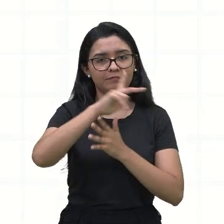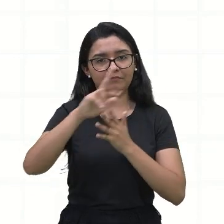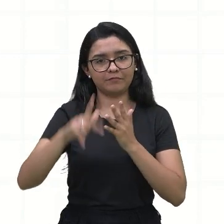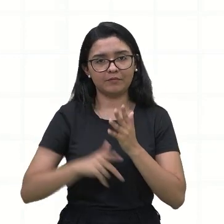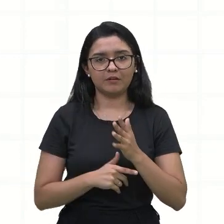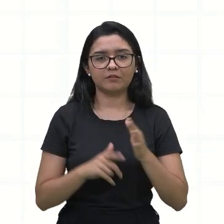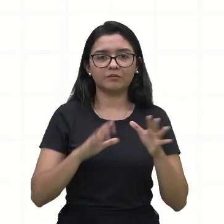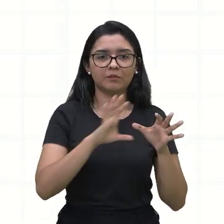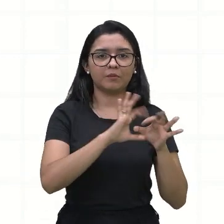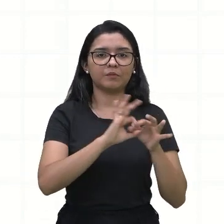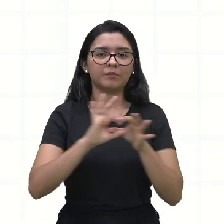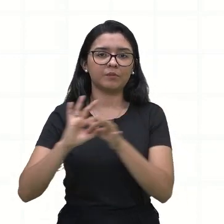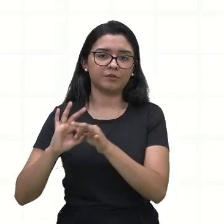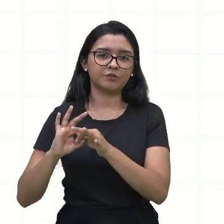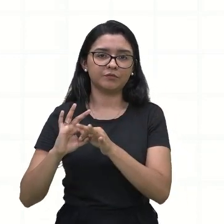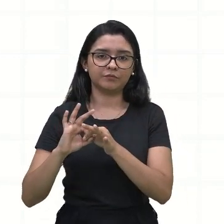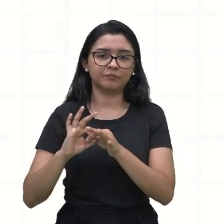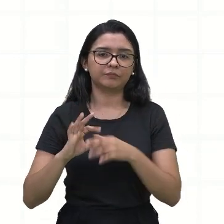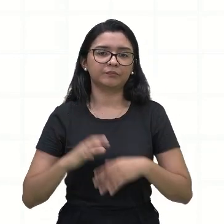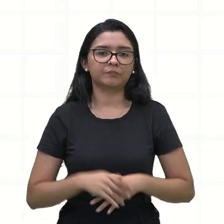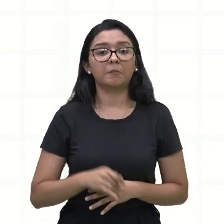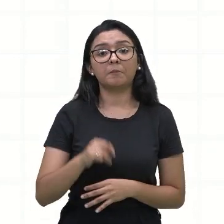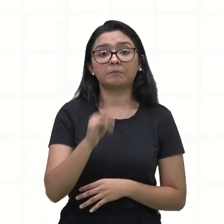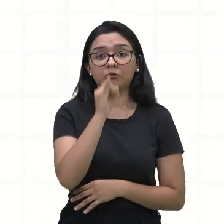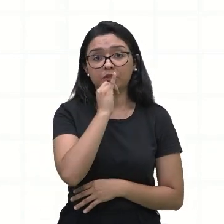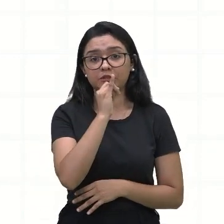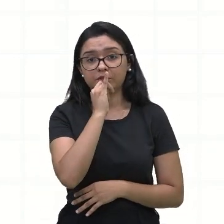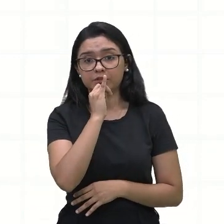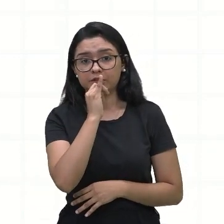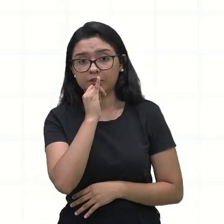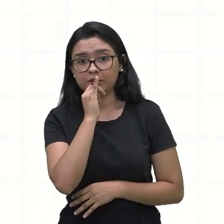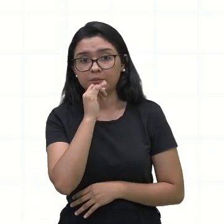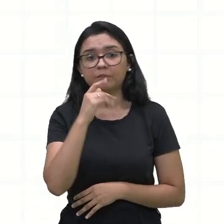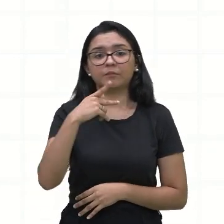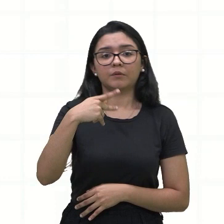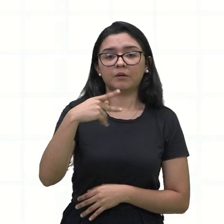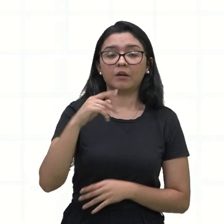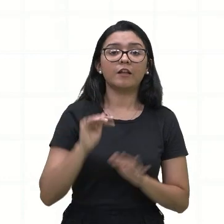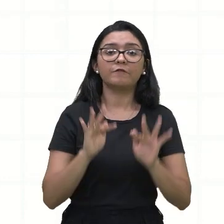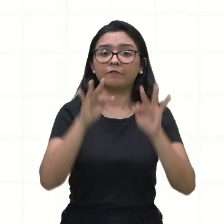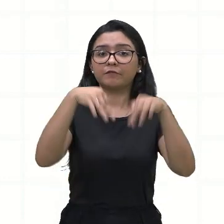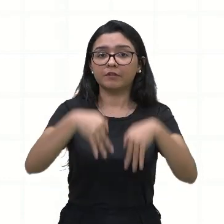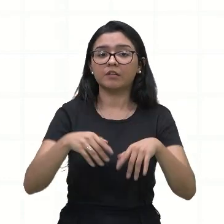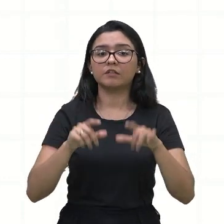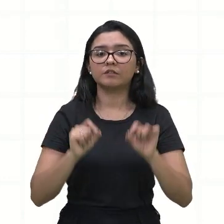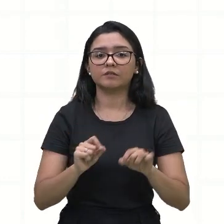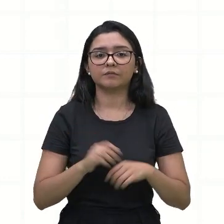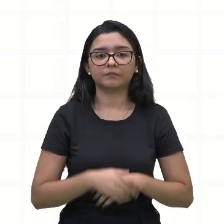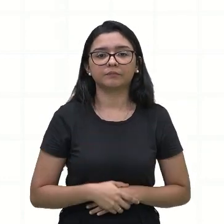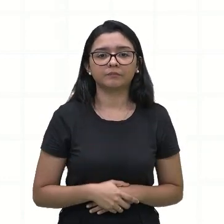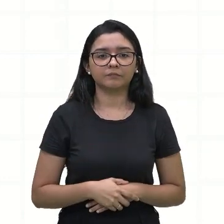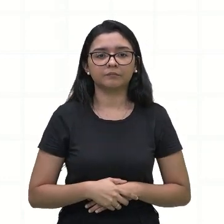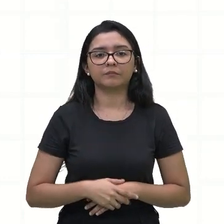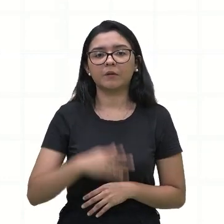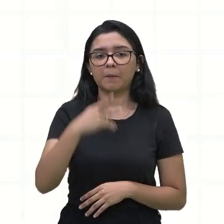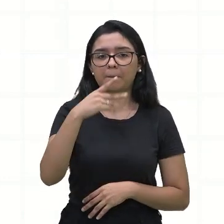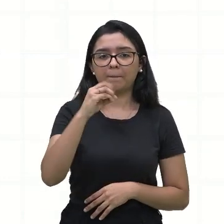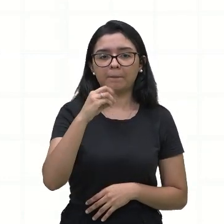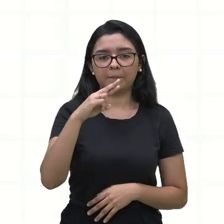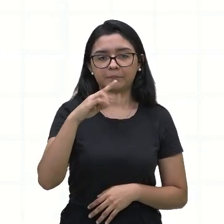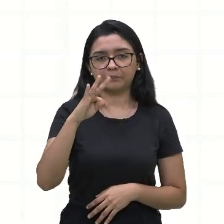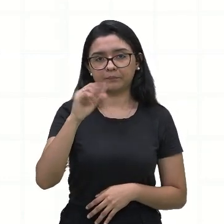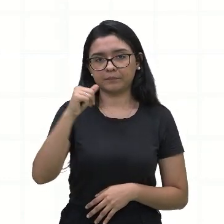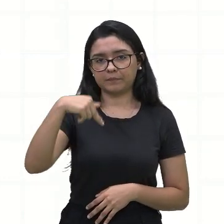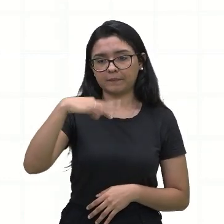de conectivos. Por exemplo, então, aí ele conclui aqui, ó, logo, dance agora. Portanto,